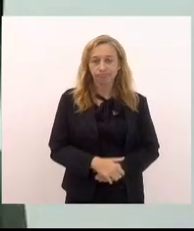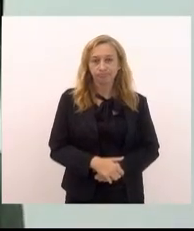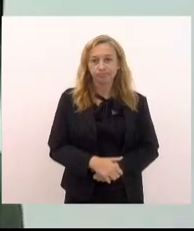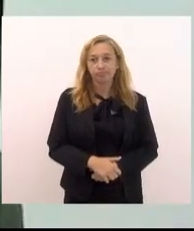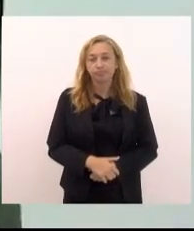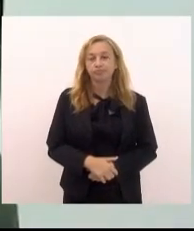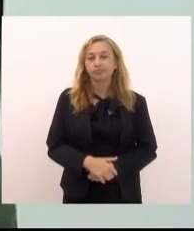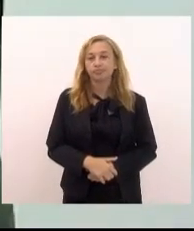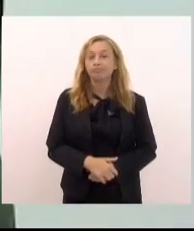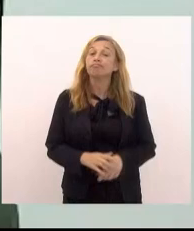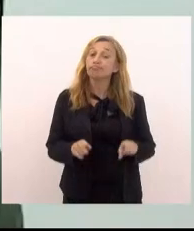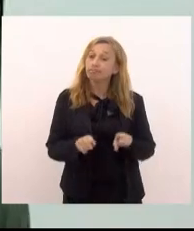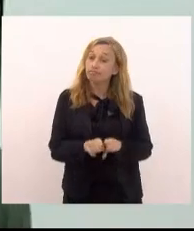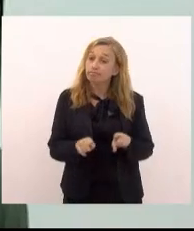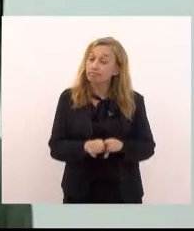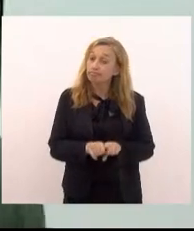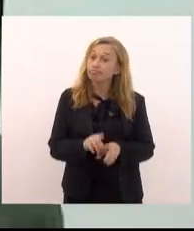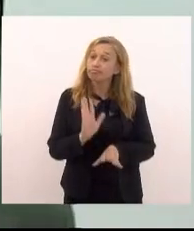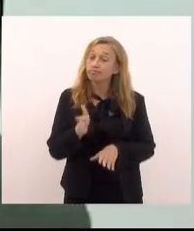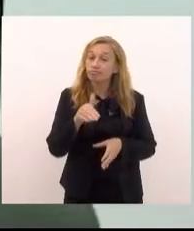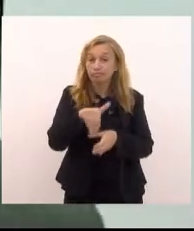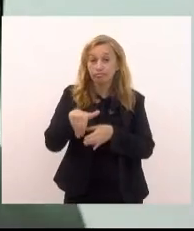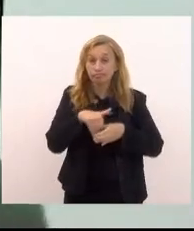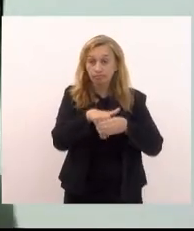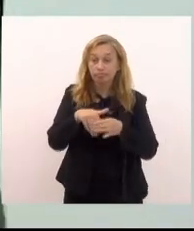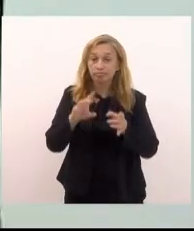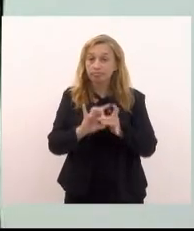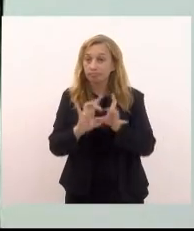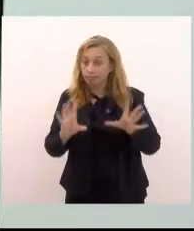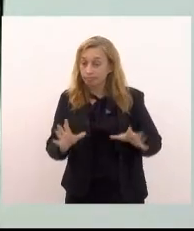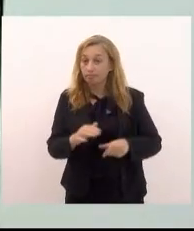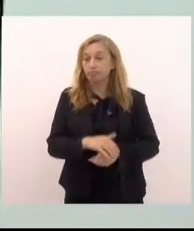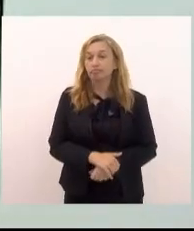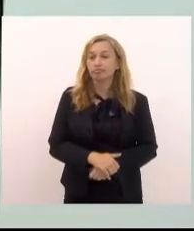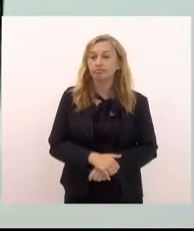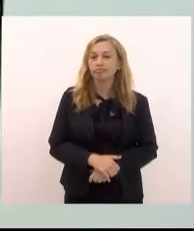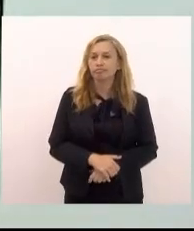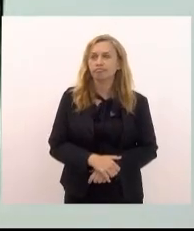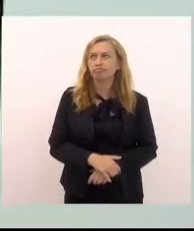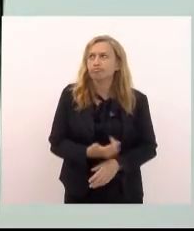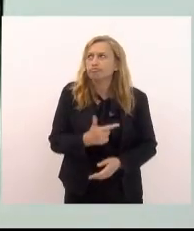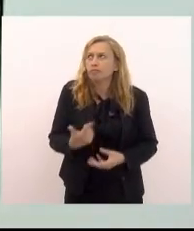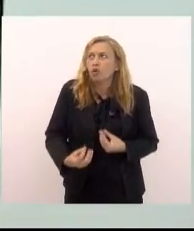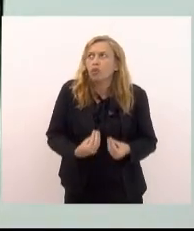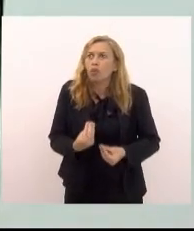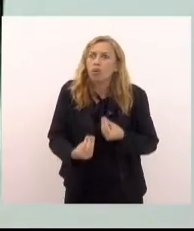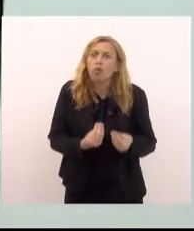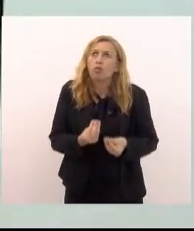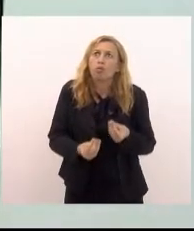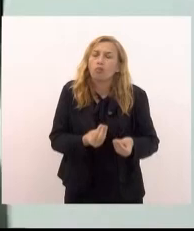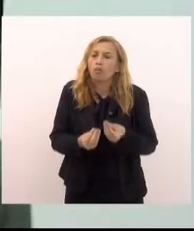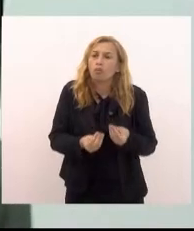Esta posição também já foi votada, deliberada, e não há como